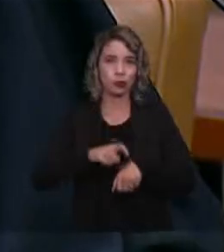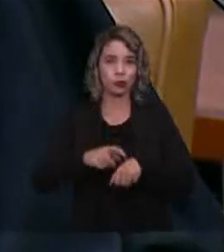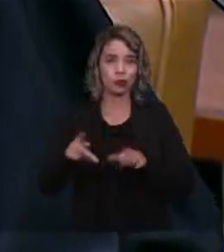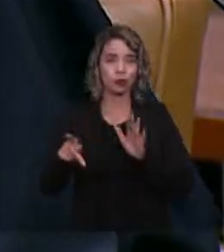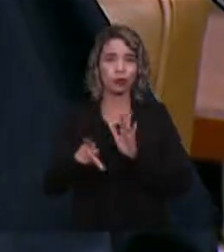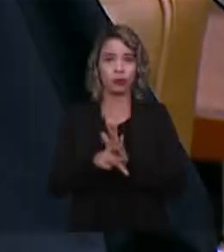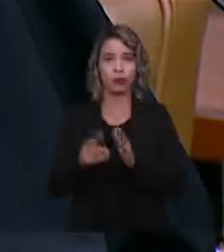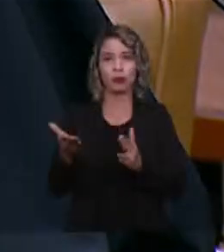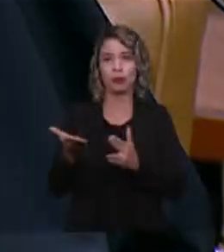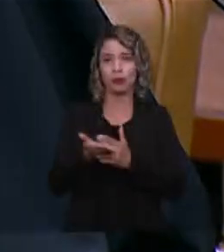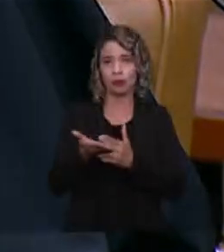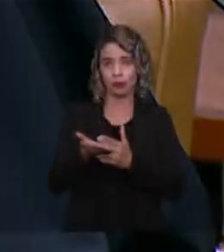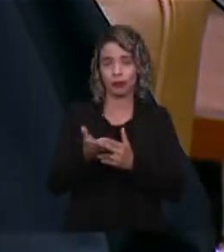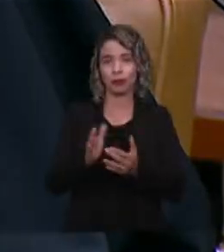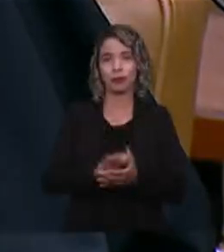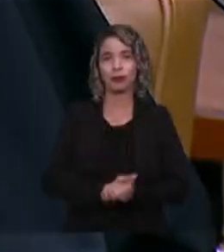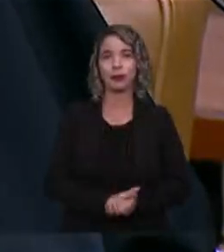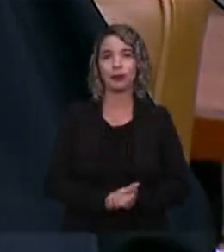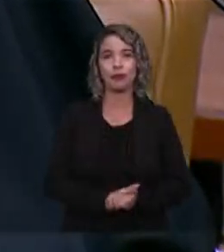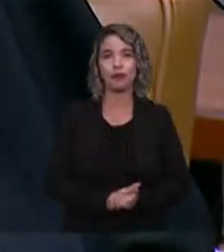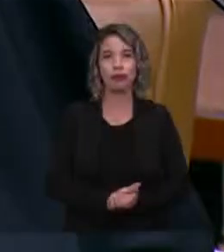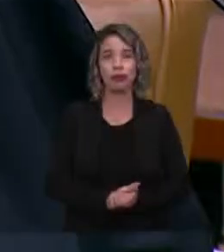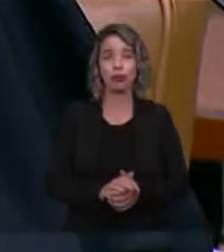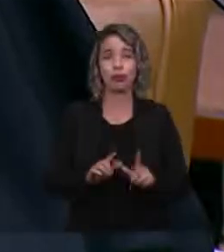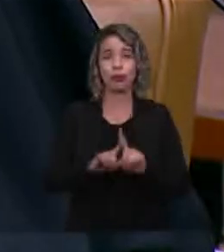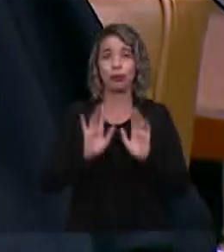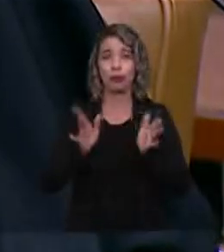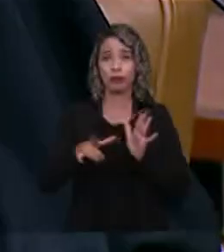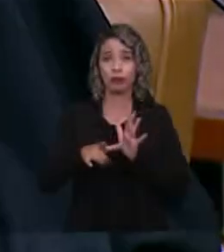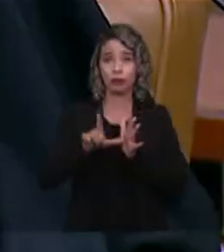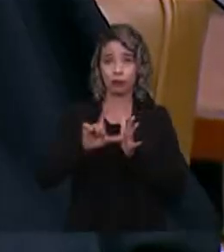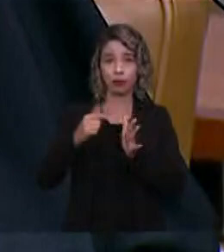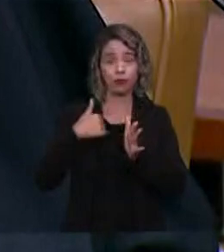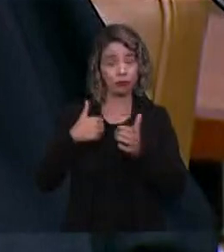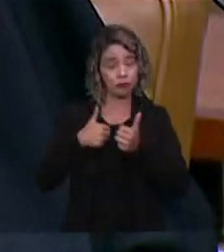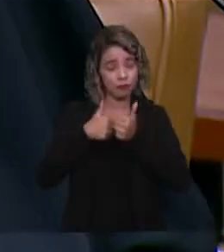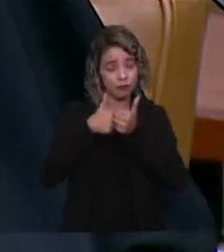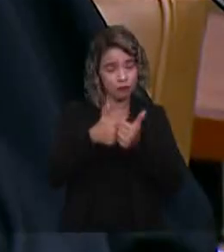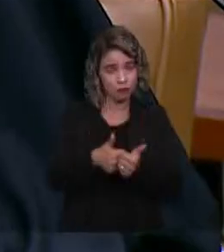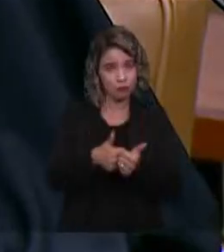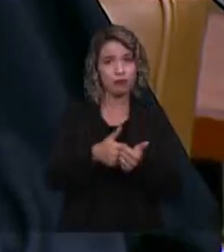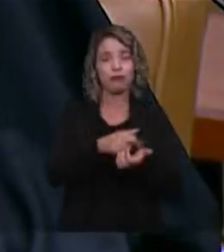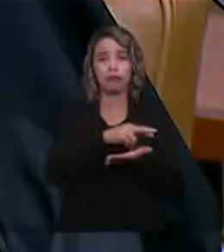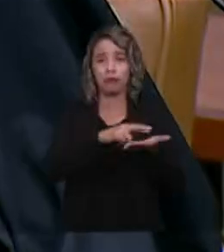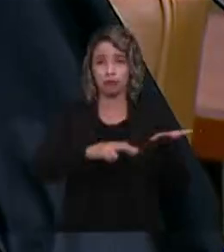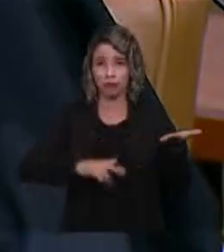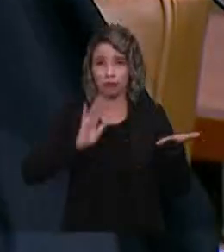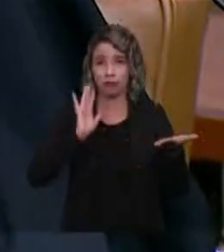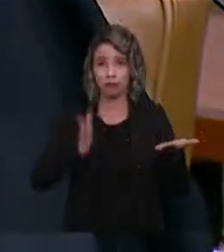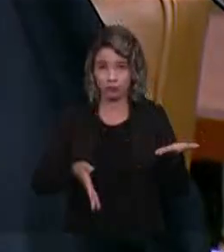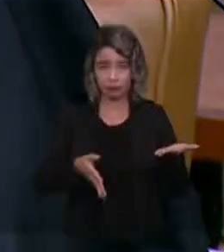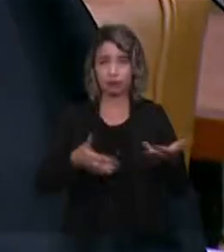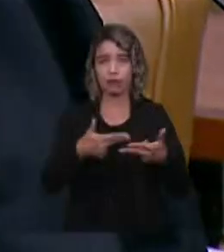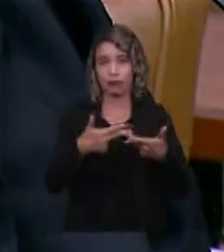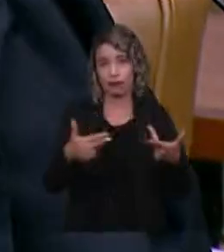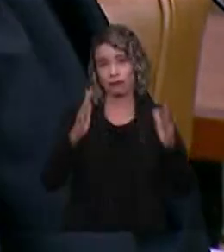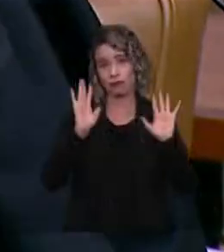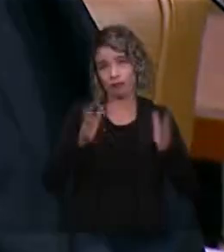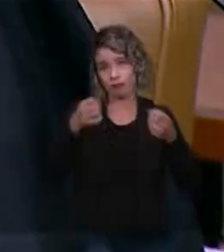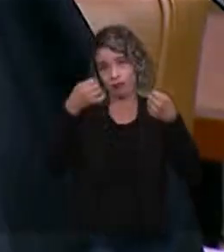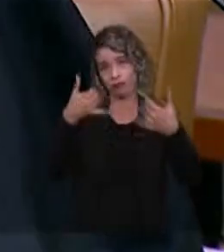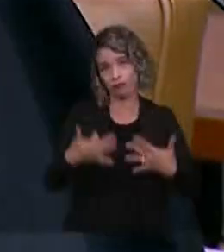o intervalo. Mas já adianto que nas preliminares eu acompanho, Sua Excelência, o eminente relator, pelos fundamentos que já